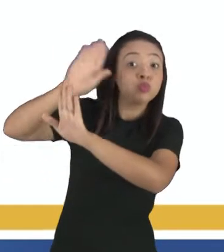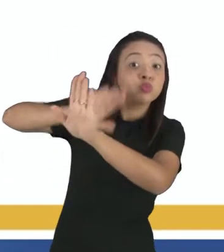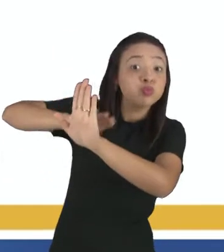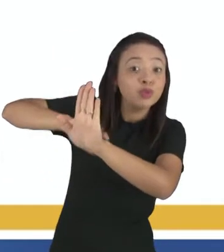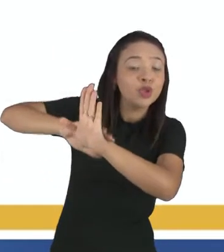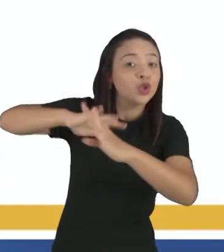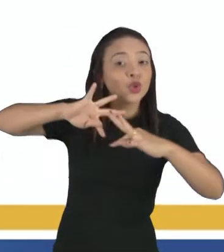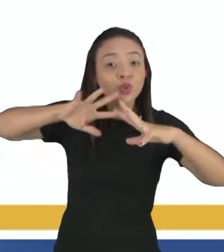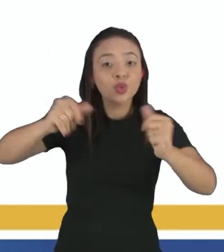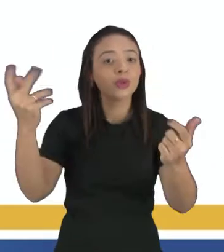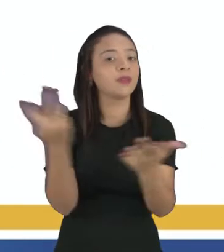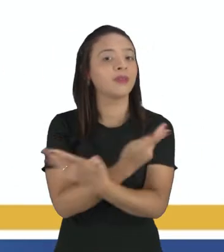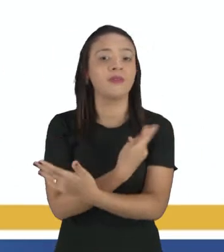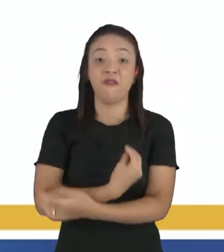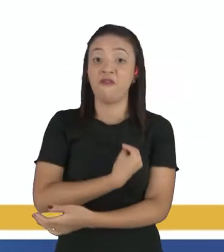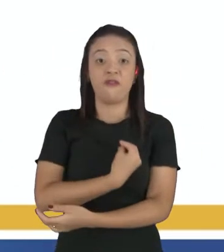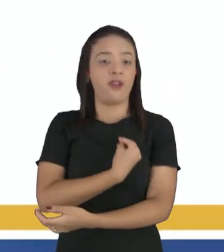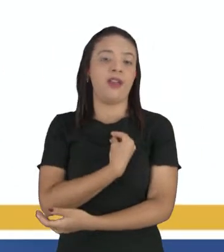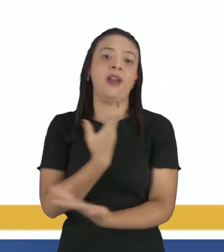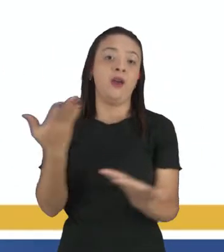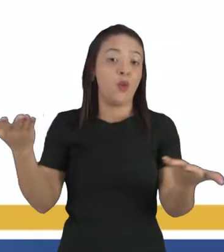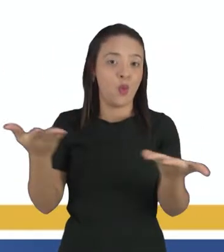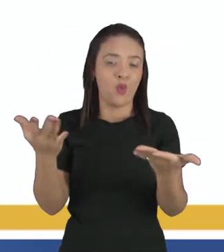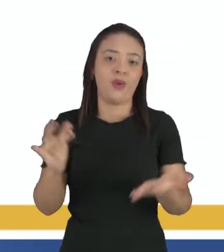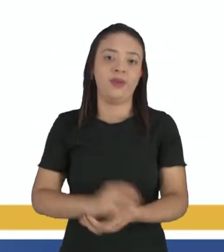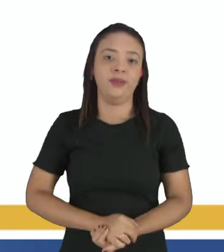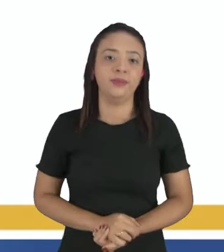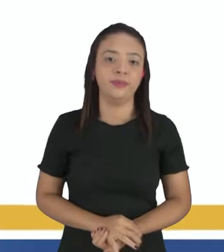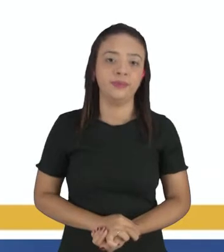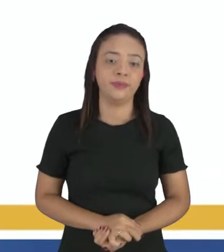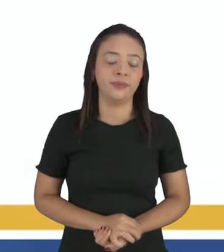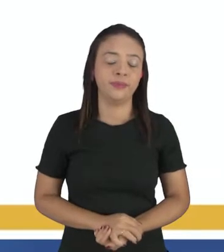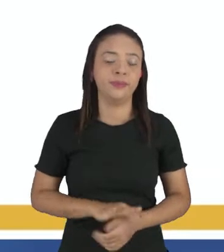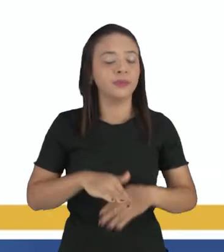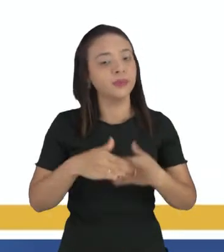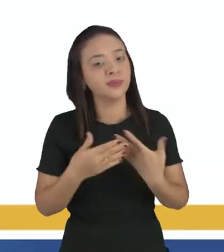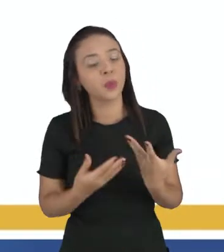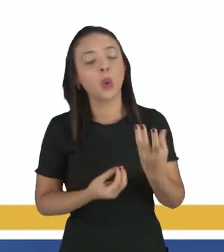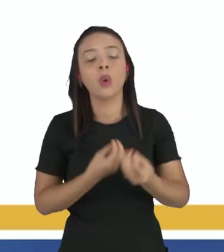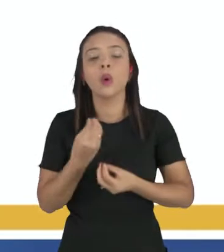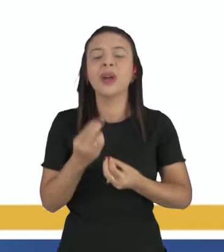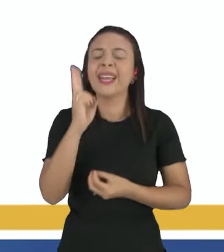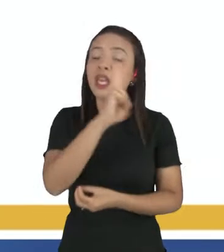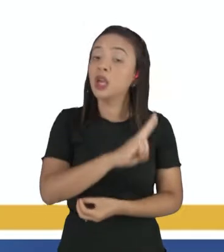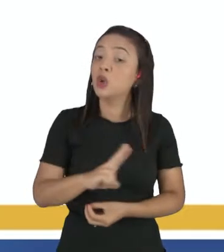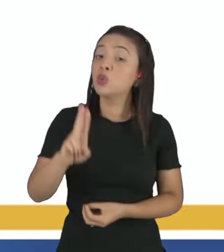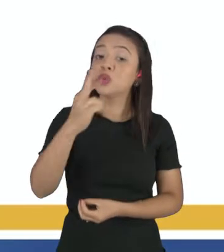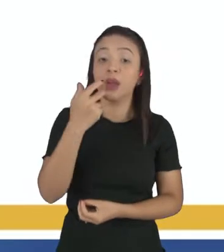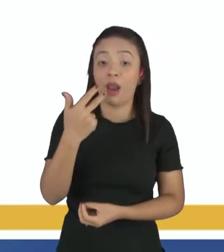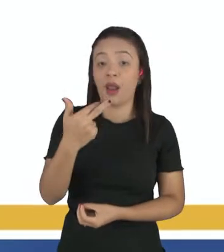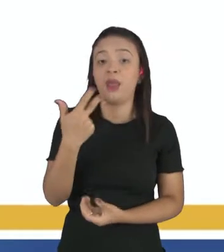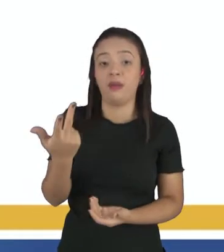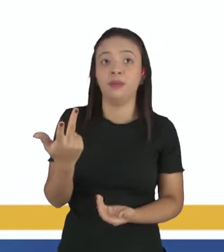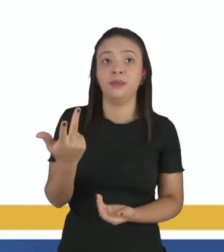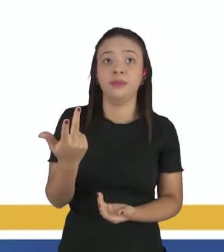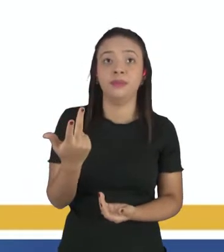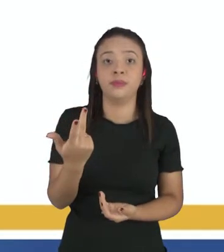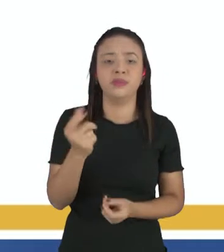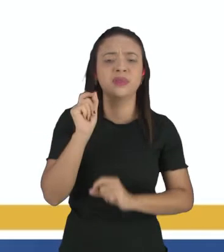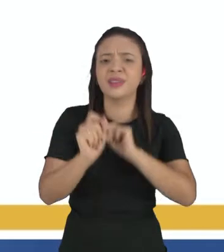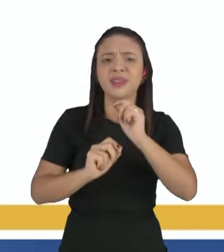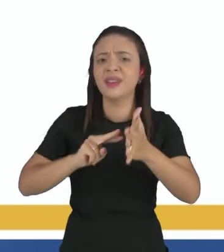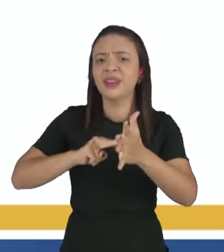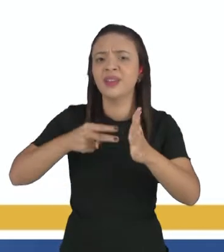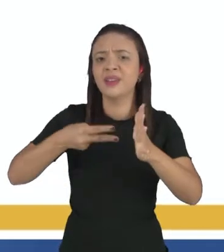nossas ações, certo? E neste caso, eu refiro-me à nossa utilização da linguagem. Isso quer dizer o